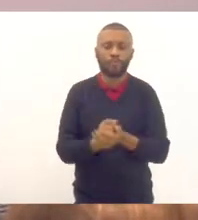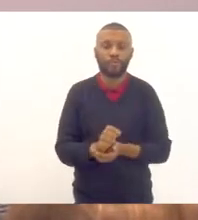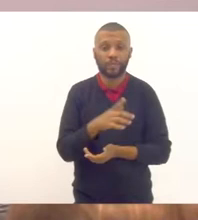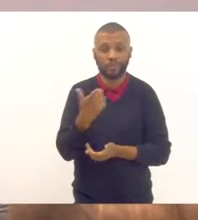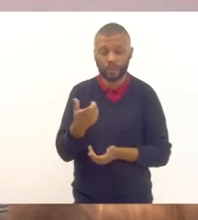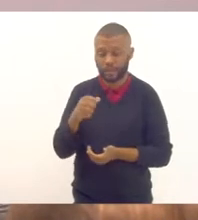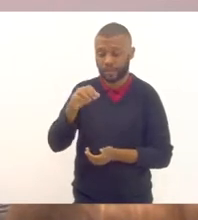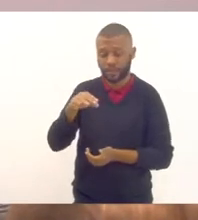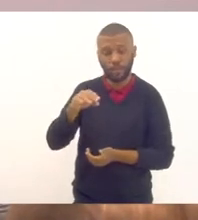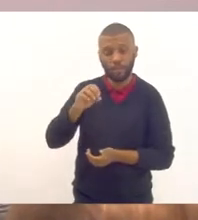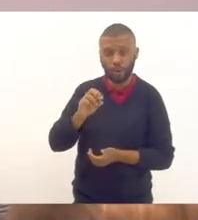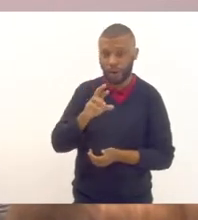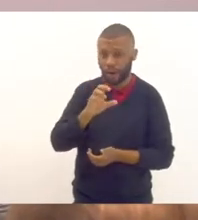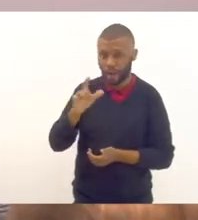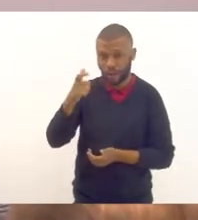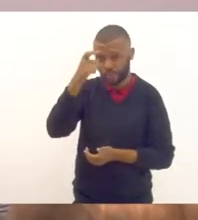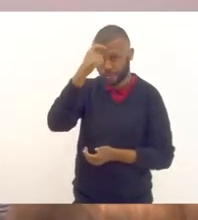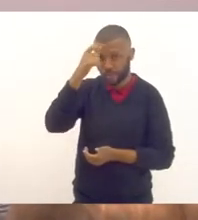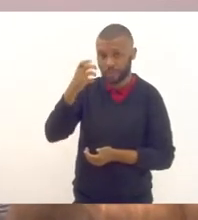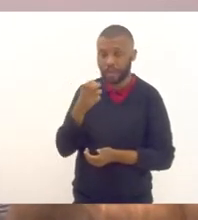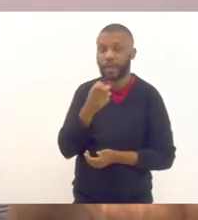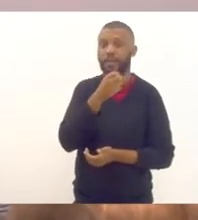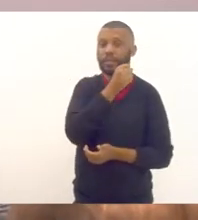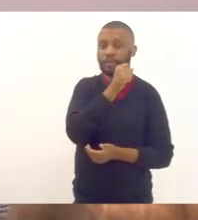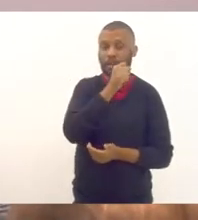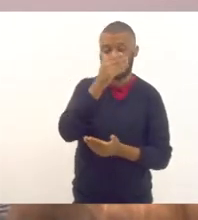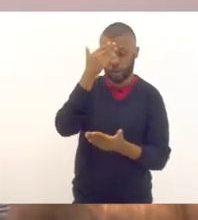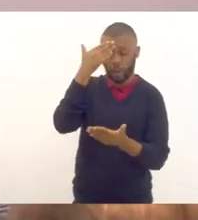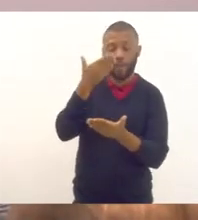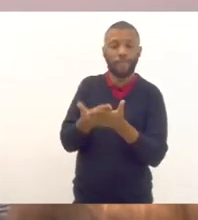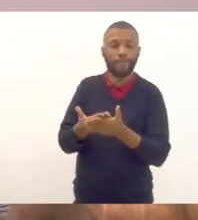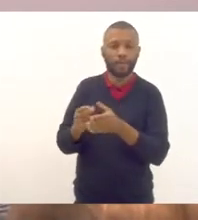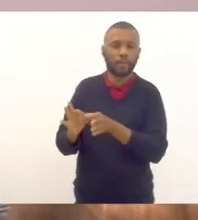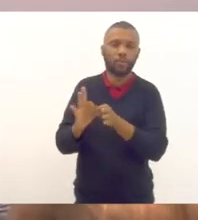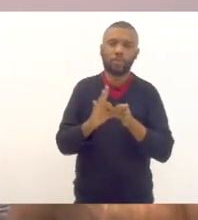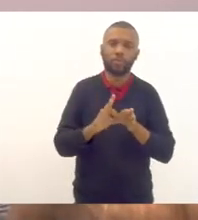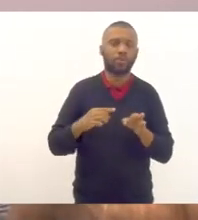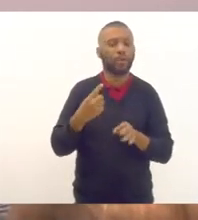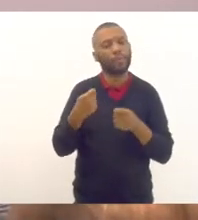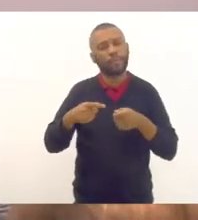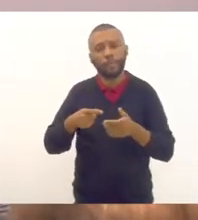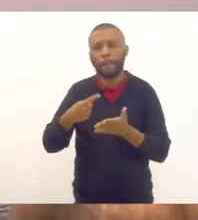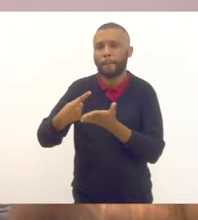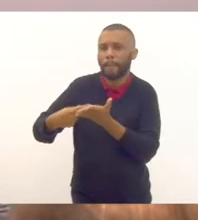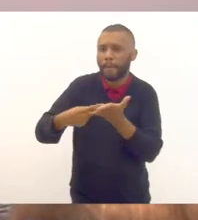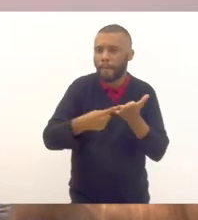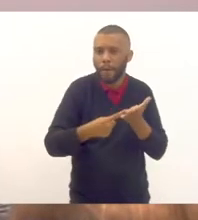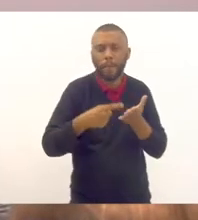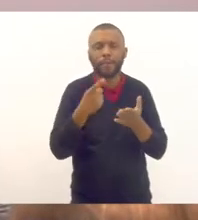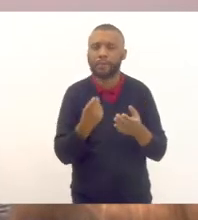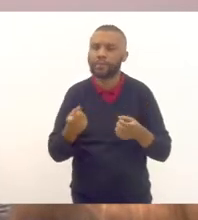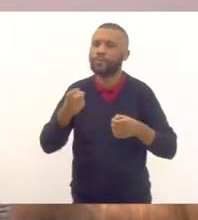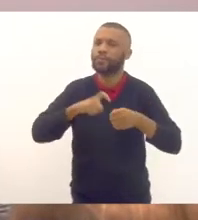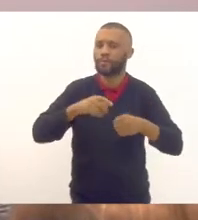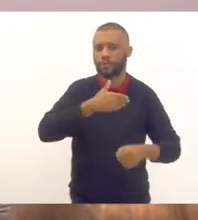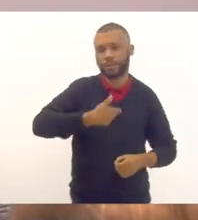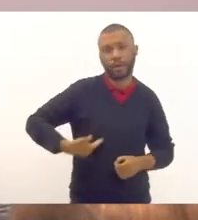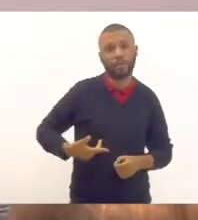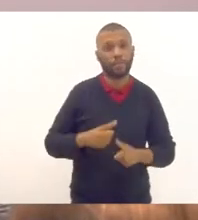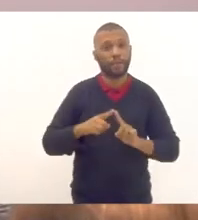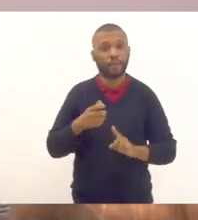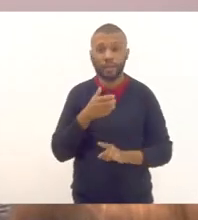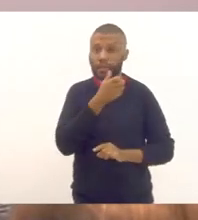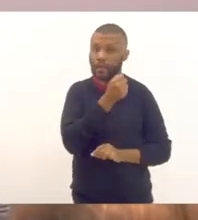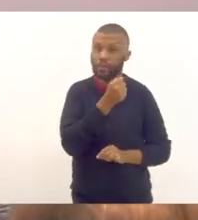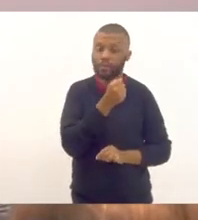moral e esse resgate de credibilidade que a gente precisa se mobilizar para devolver ao nosso Estado. Só que esse resgate não vem se